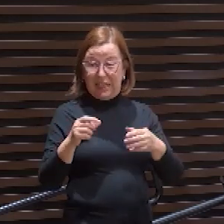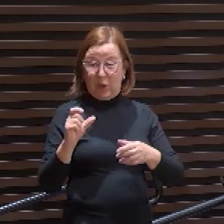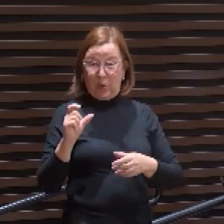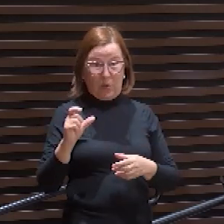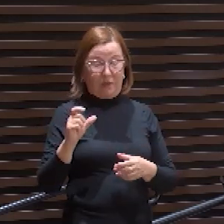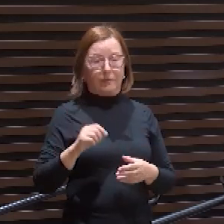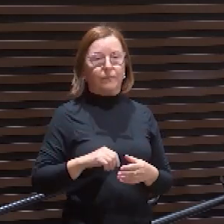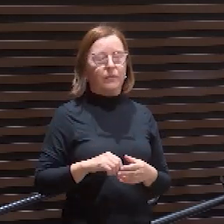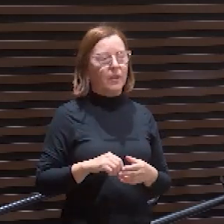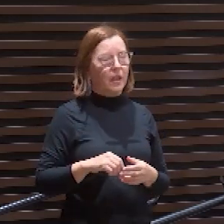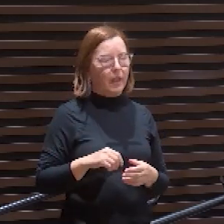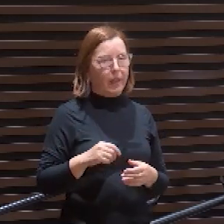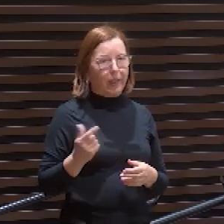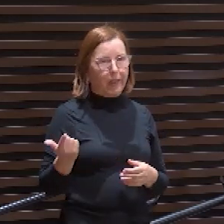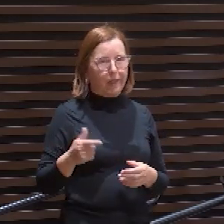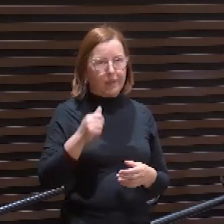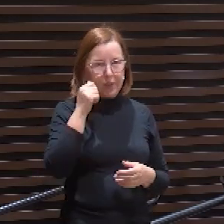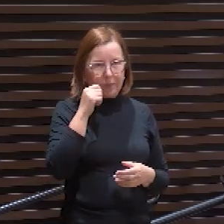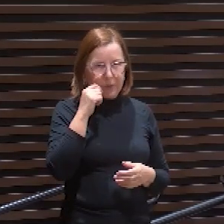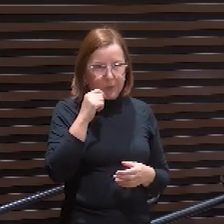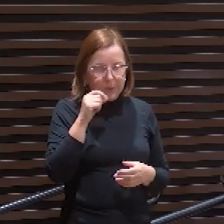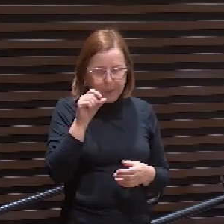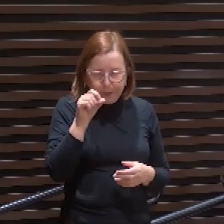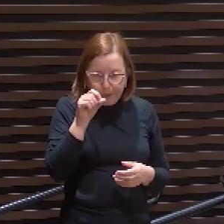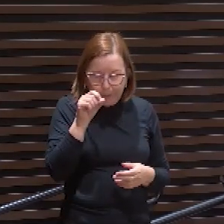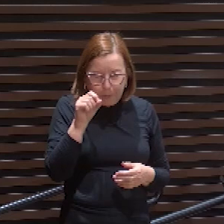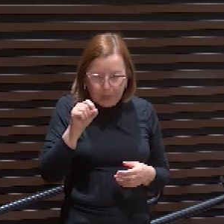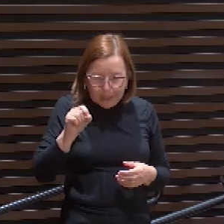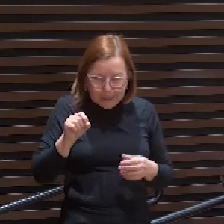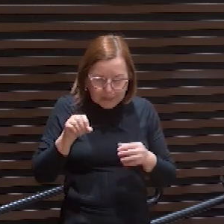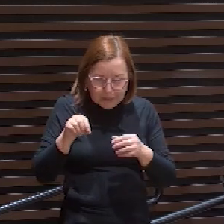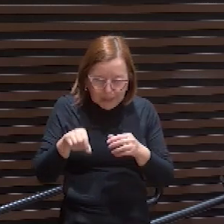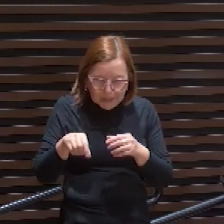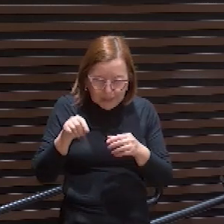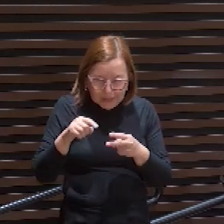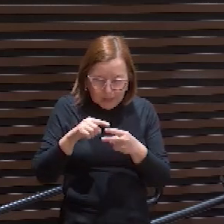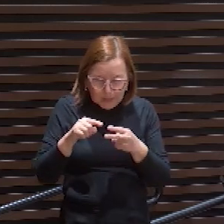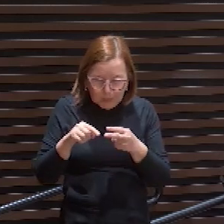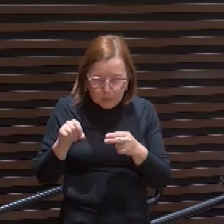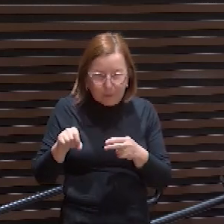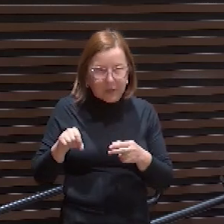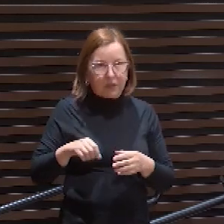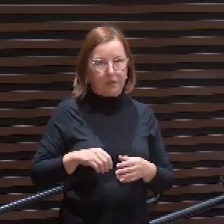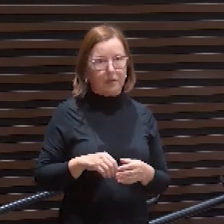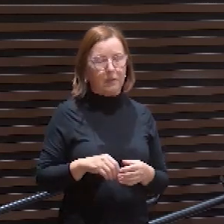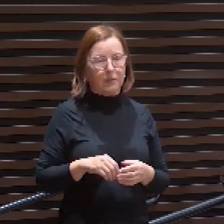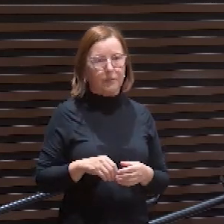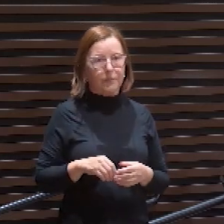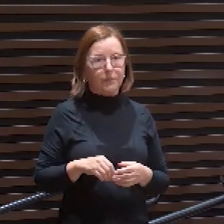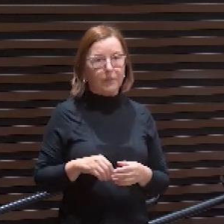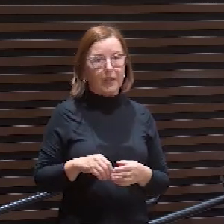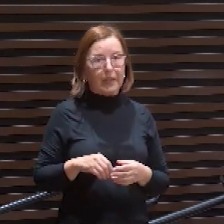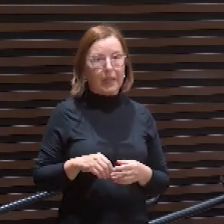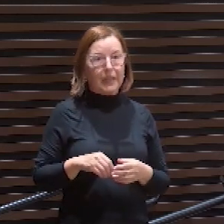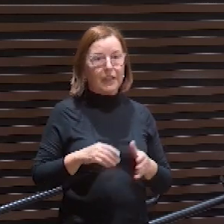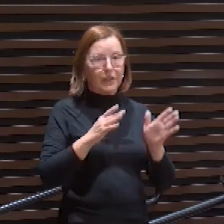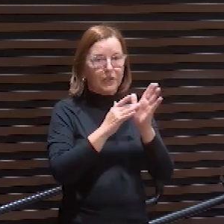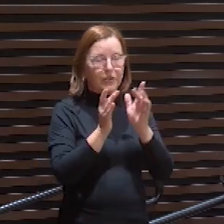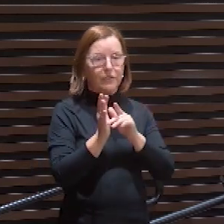E Jesus disse, gente, essa daqui deu mais do que